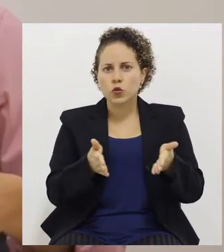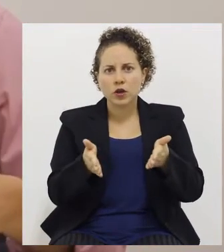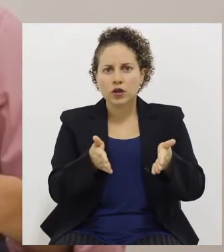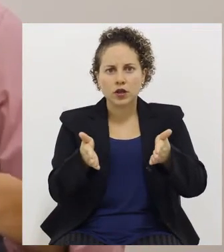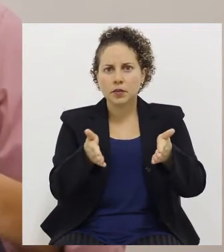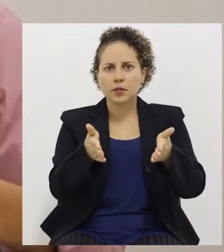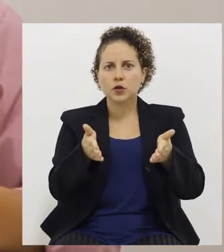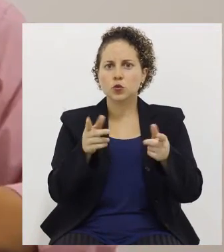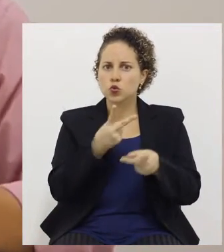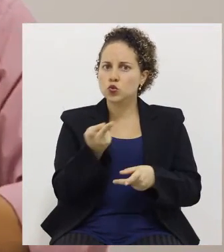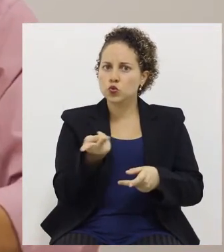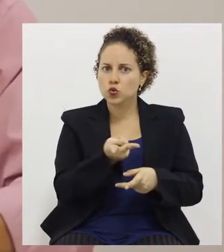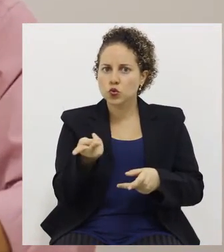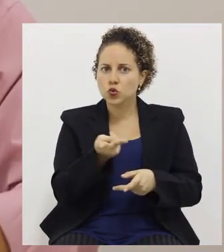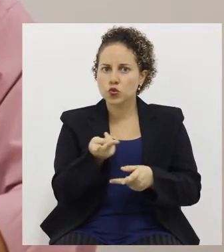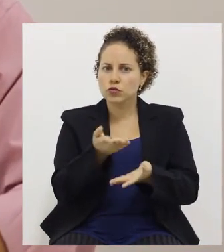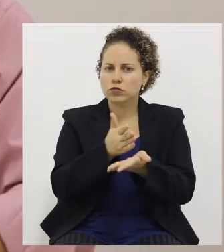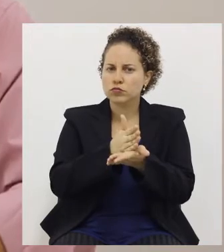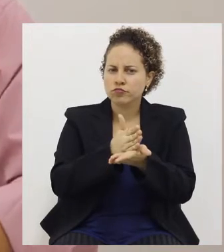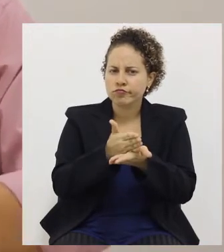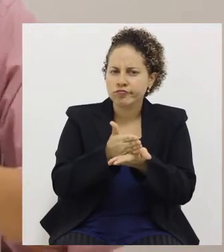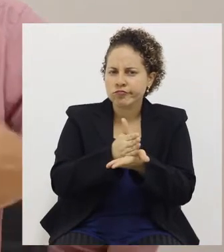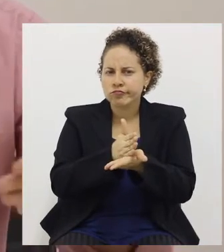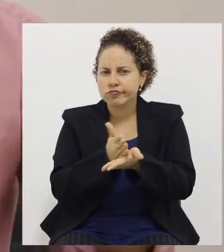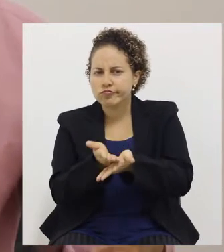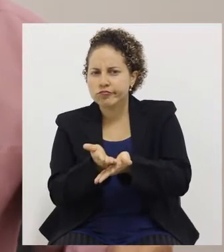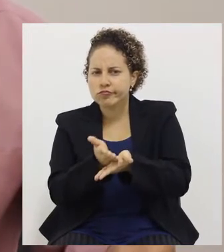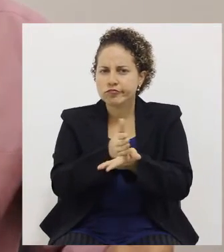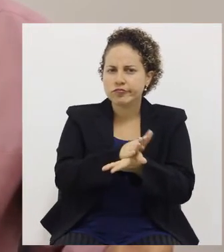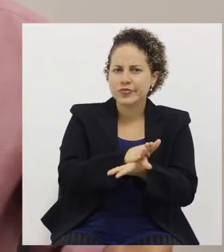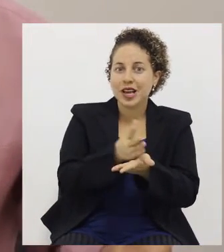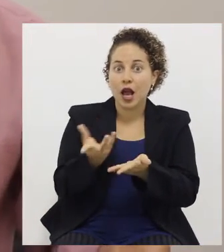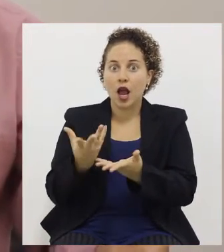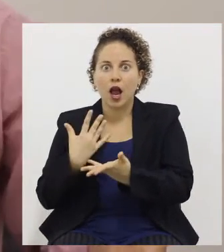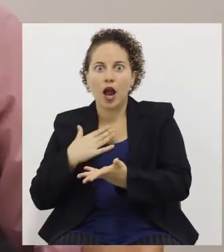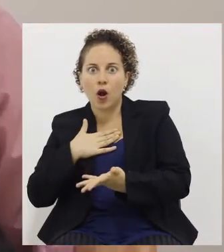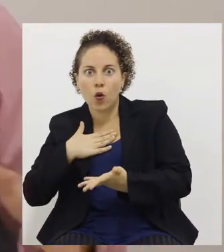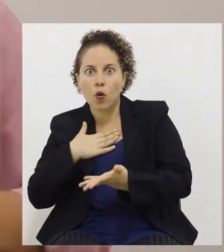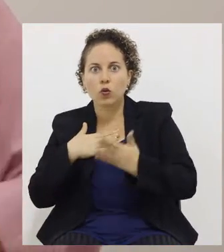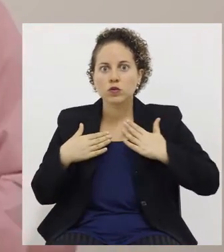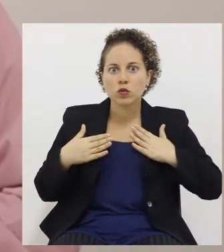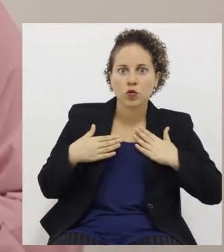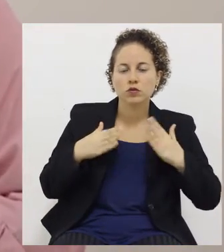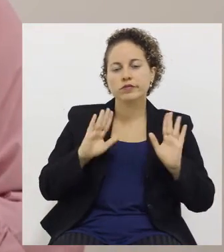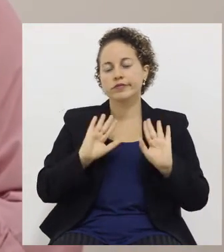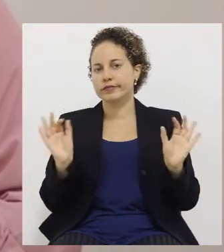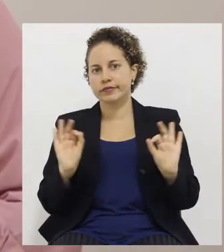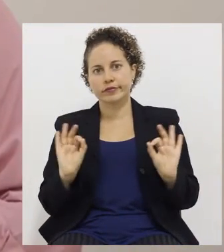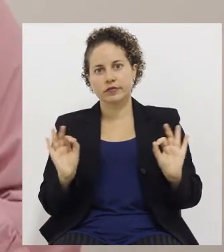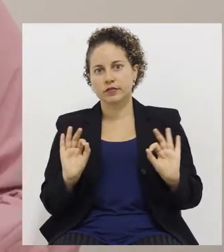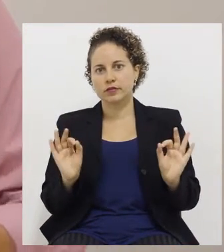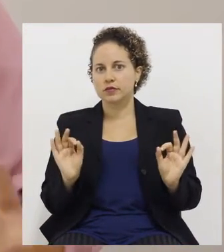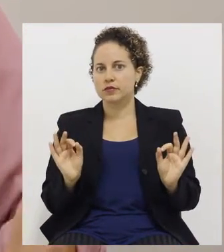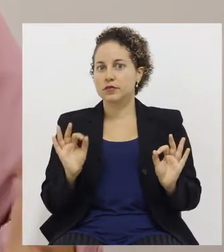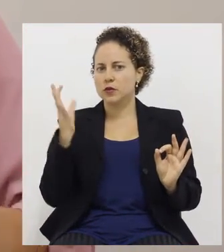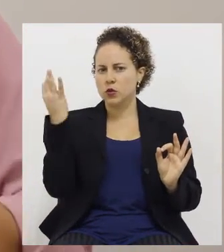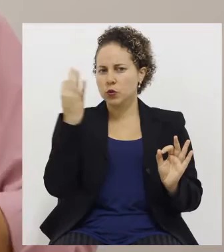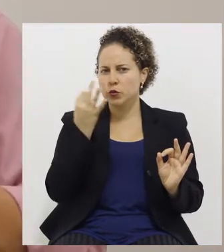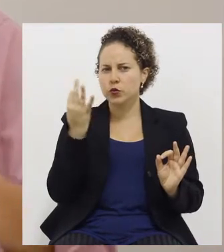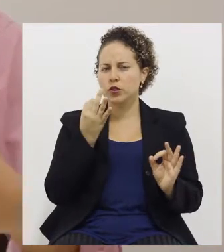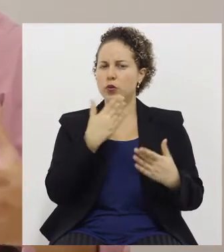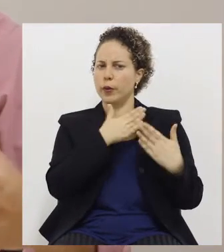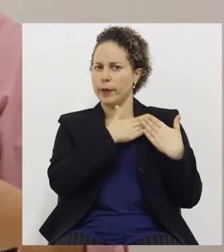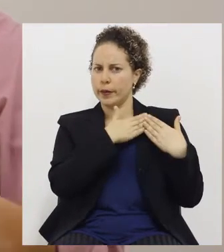caminho para chegar no meio termo que não satisfaz nem a um nem a outro. Aí você vai dizer assim para mim, mas uma coisa tão bonita